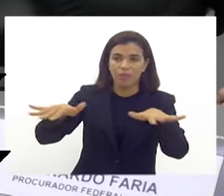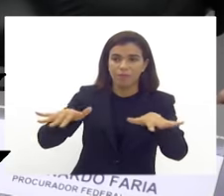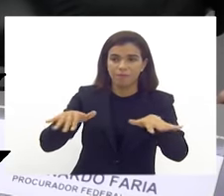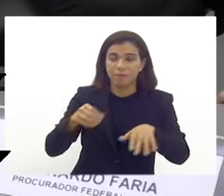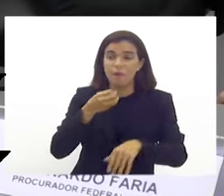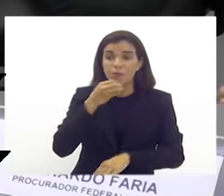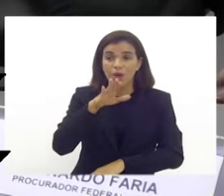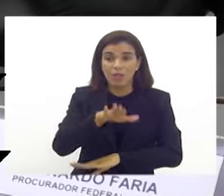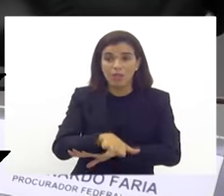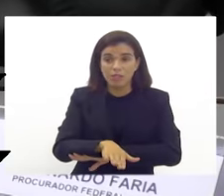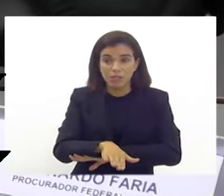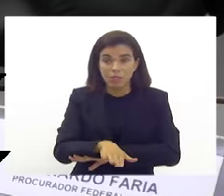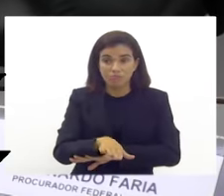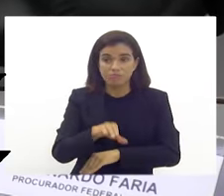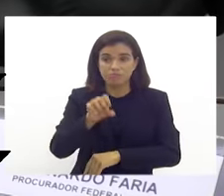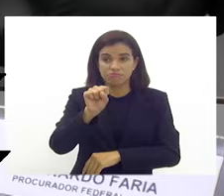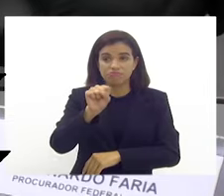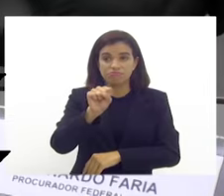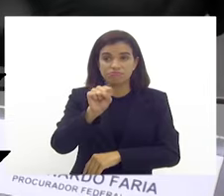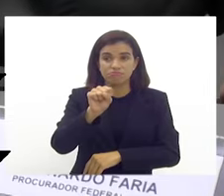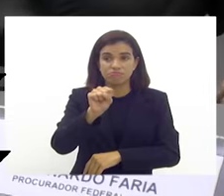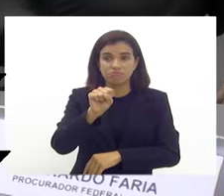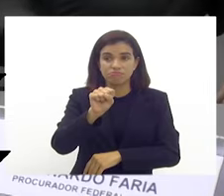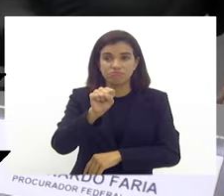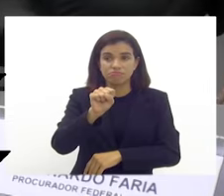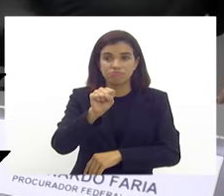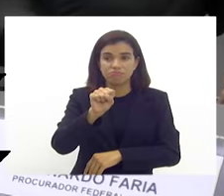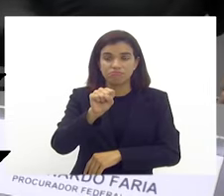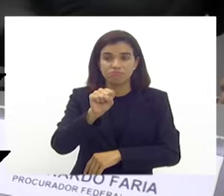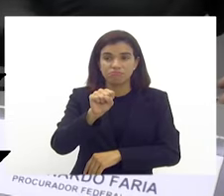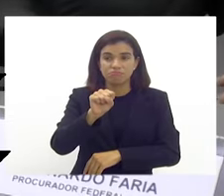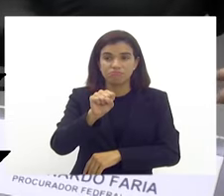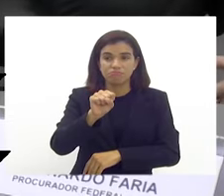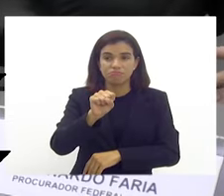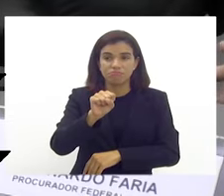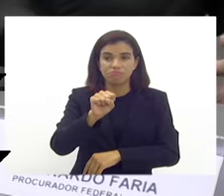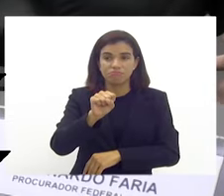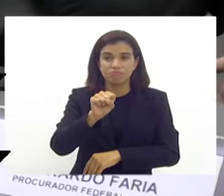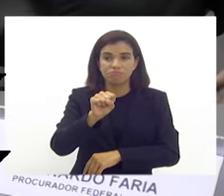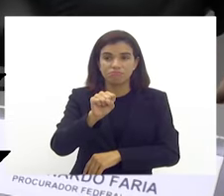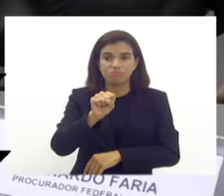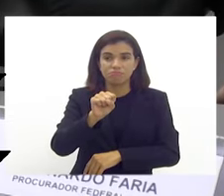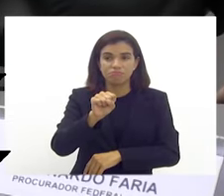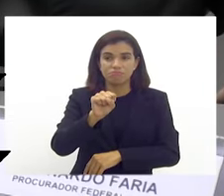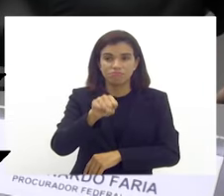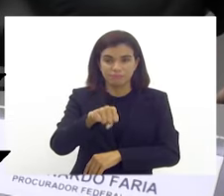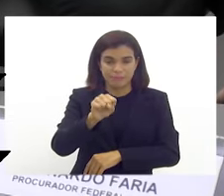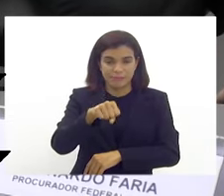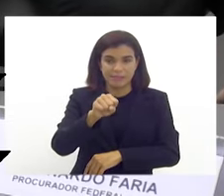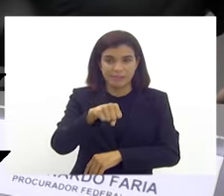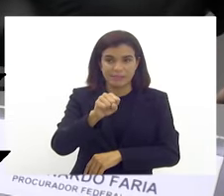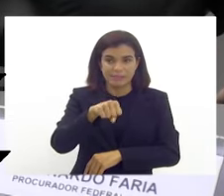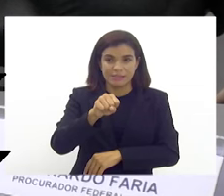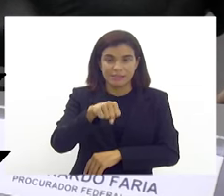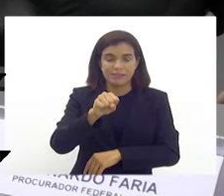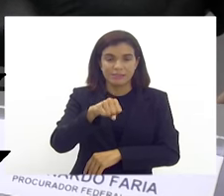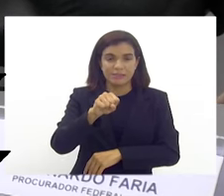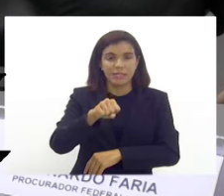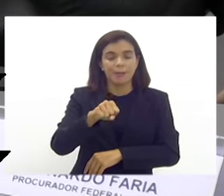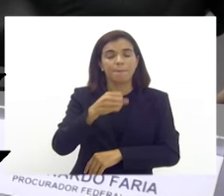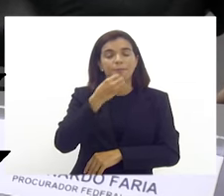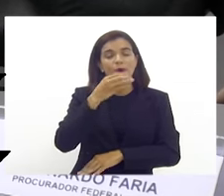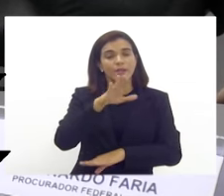tarde deputada Lucinha relatora da comissão Boa tarde dout Dr Deodato Presidente dessa comissão Boa